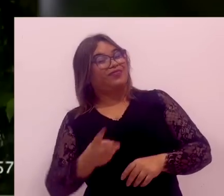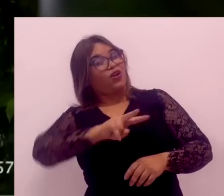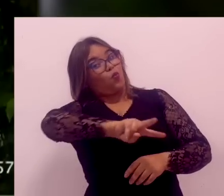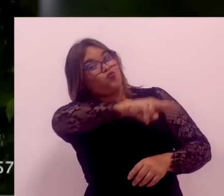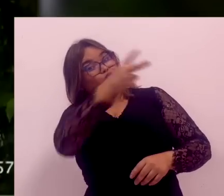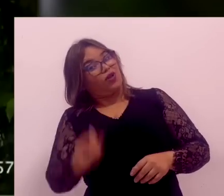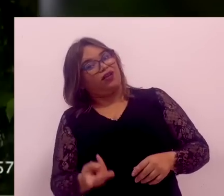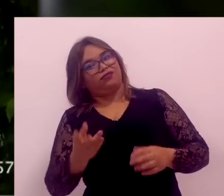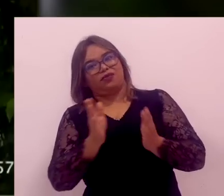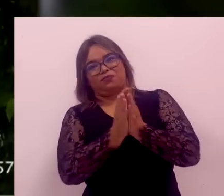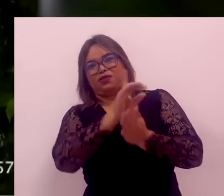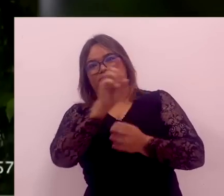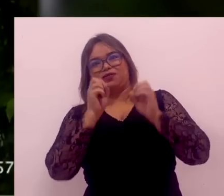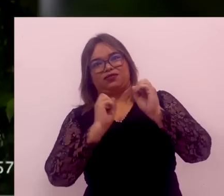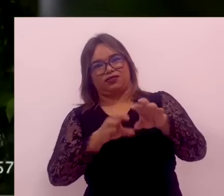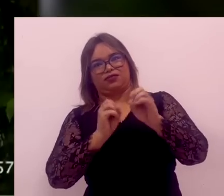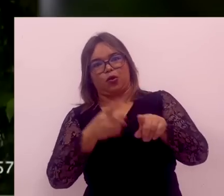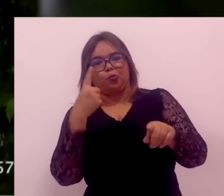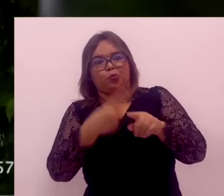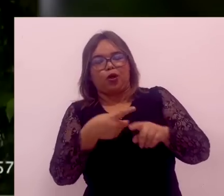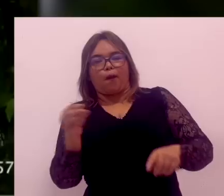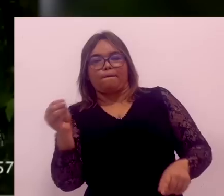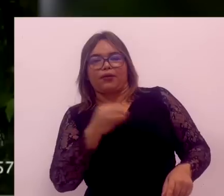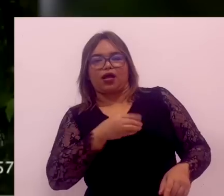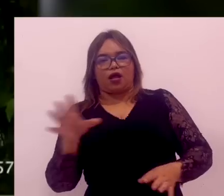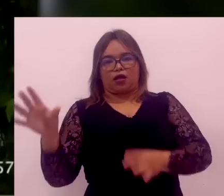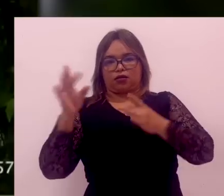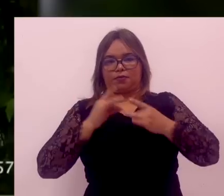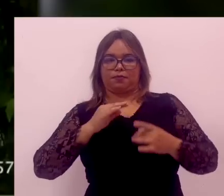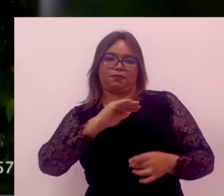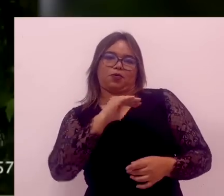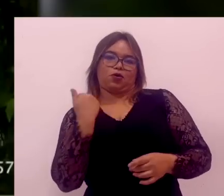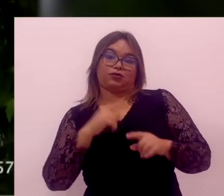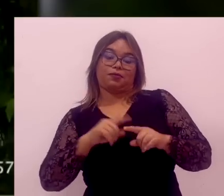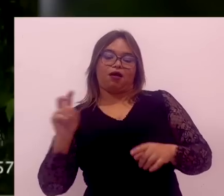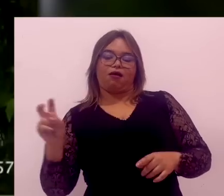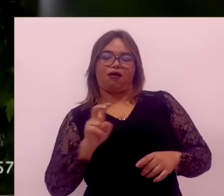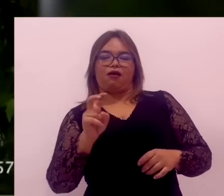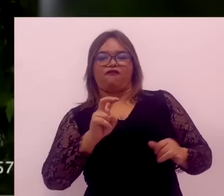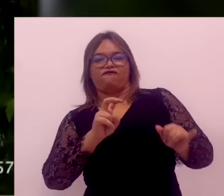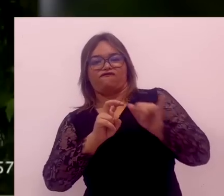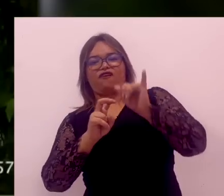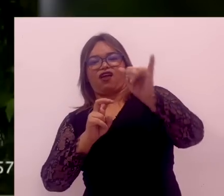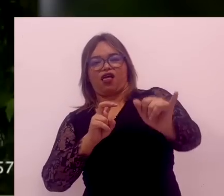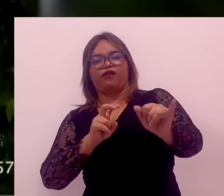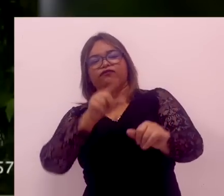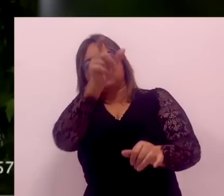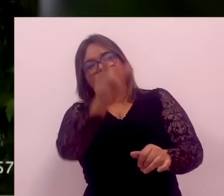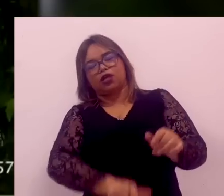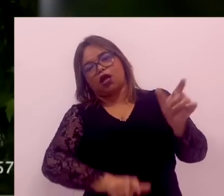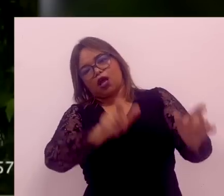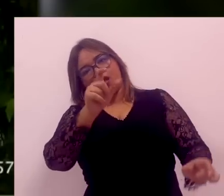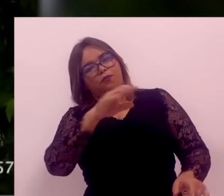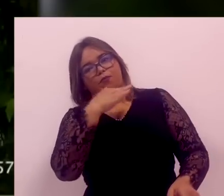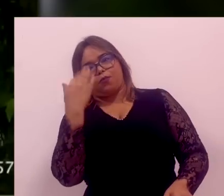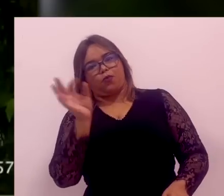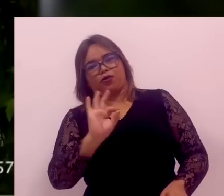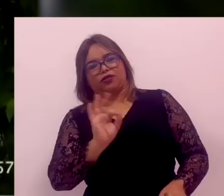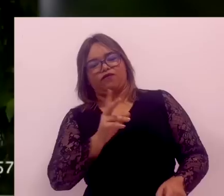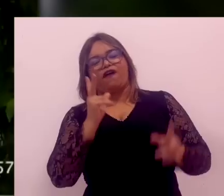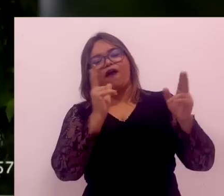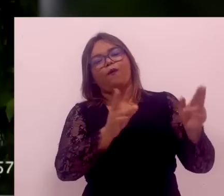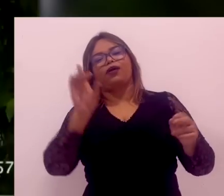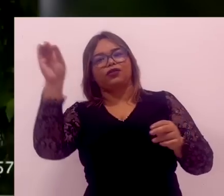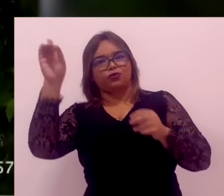disse: certamente não morrereis, sereis semelhantes a Deus. Então esta é a linguagem da serpente, não